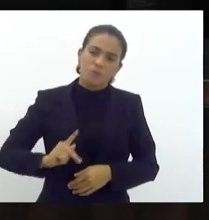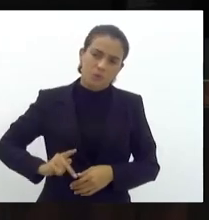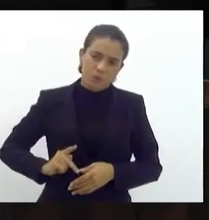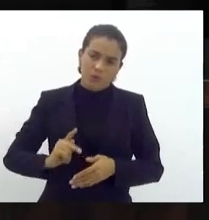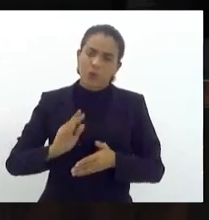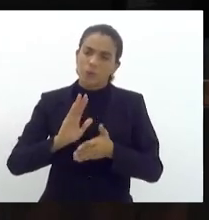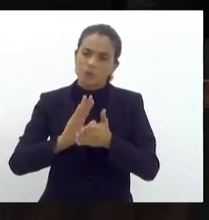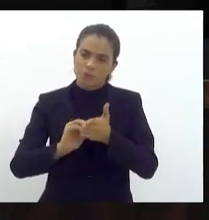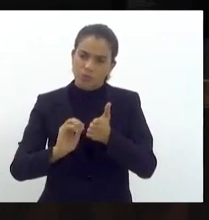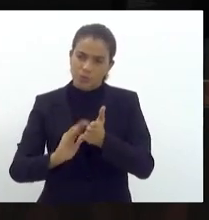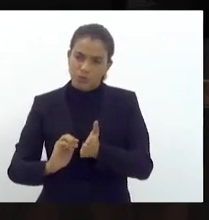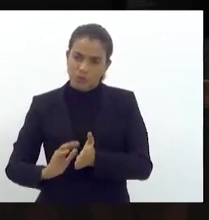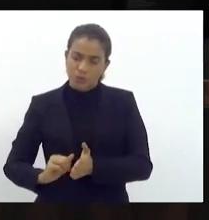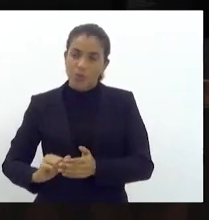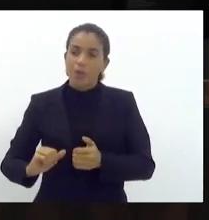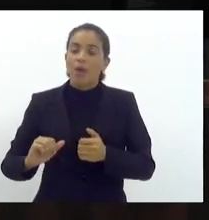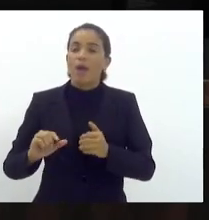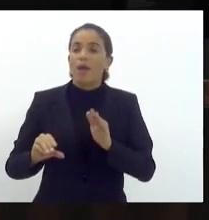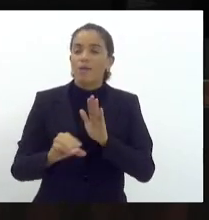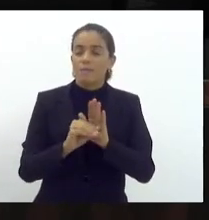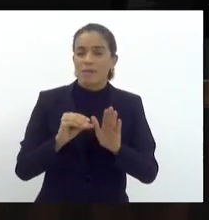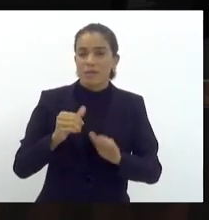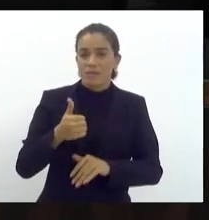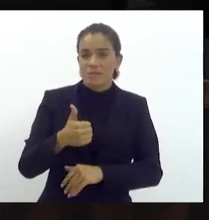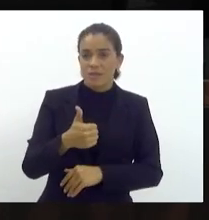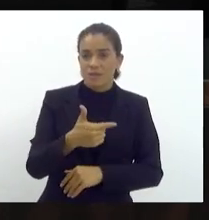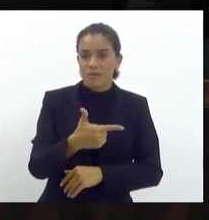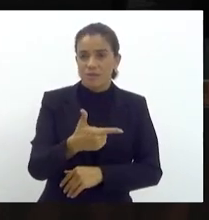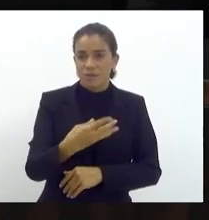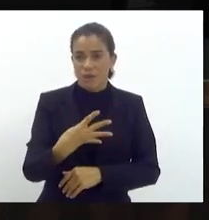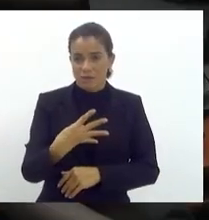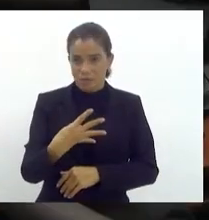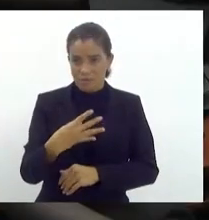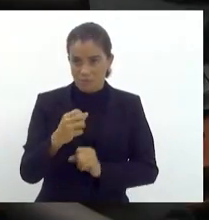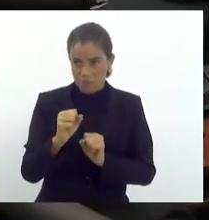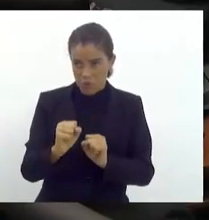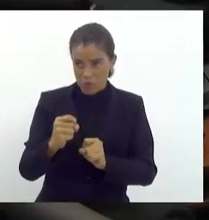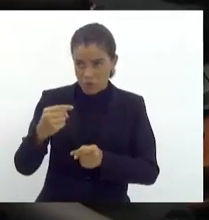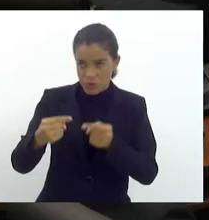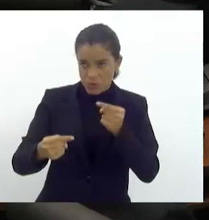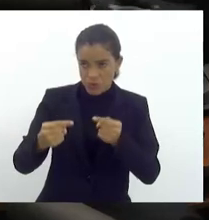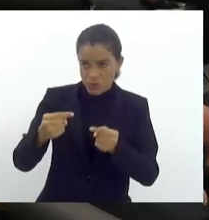retiro destaque a emenda 124 mas os outros já mantenham eu queria discutir